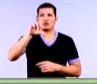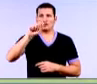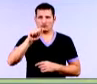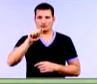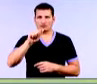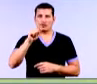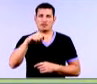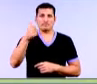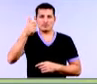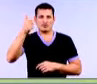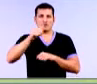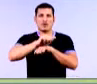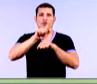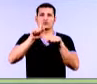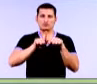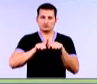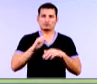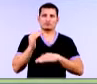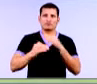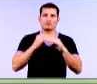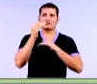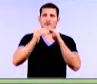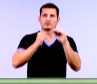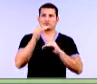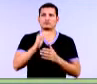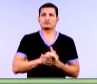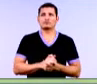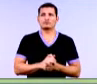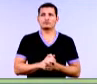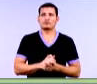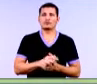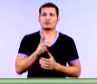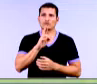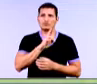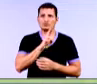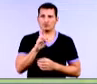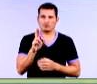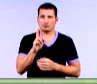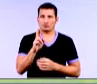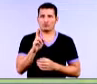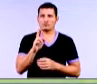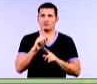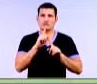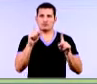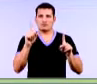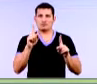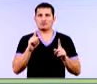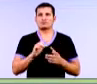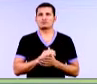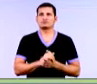serem desenvolvidos. Um nome não válido. Alô Mundo, ó o acento.